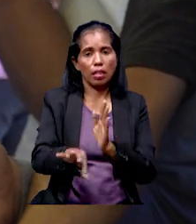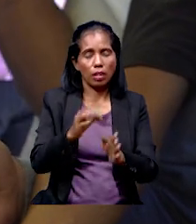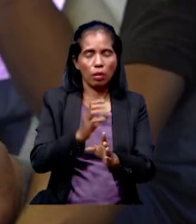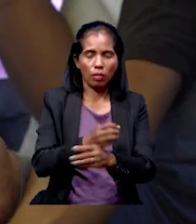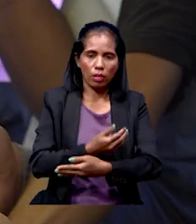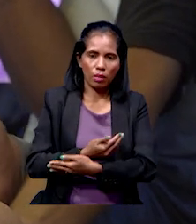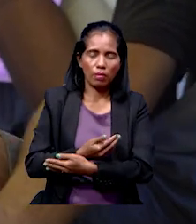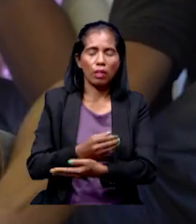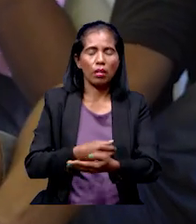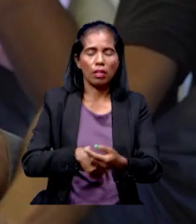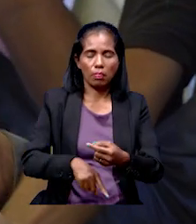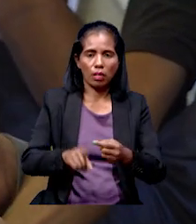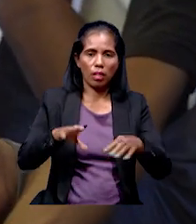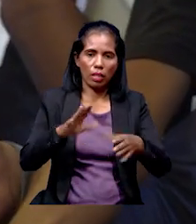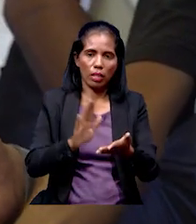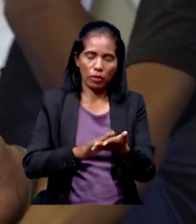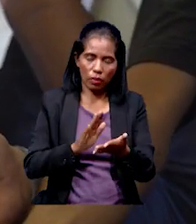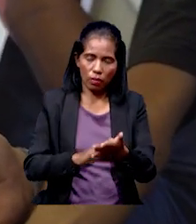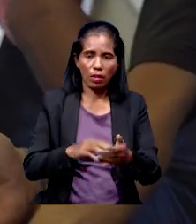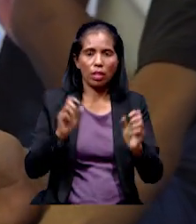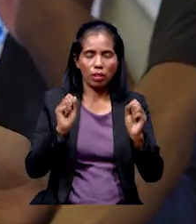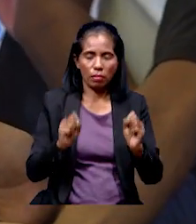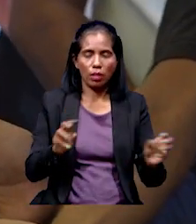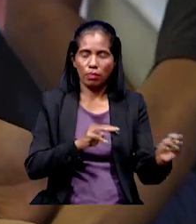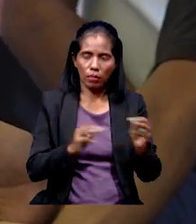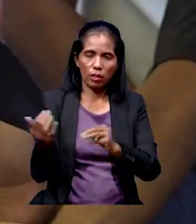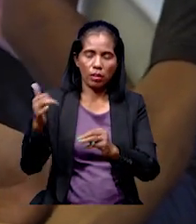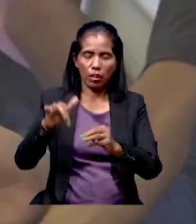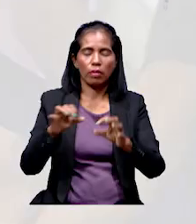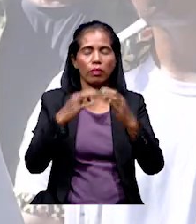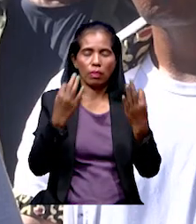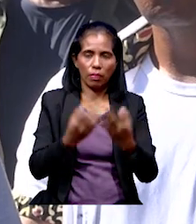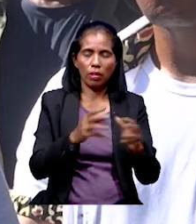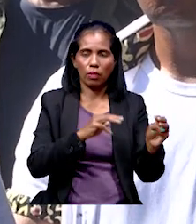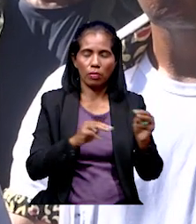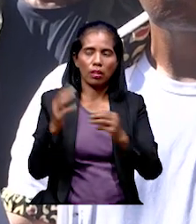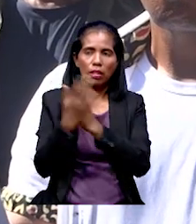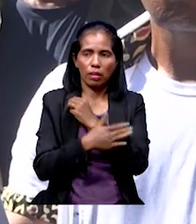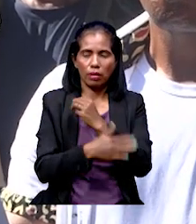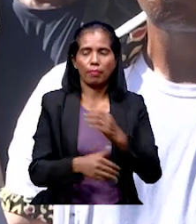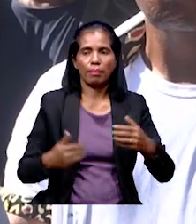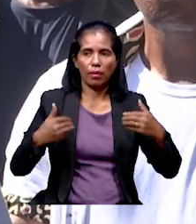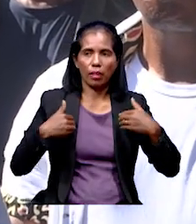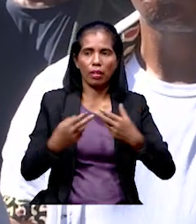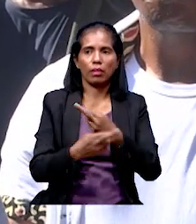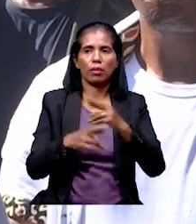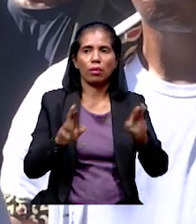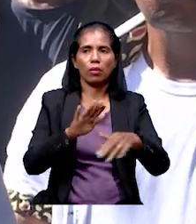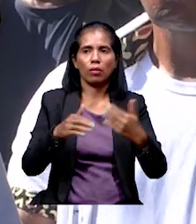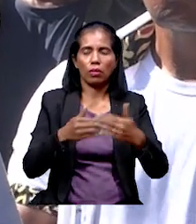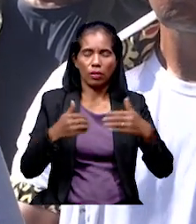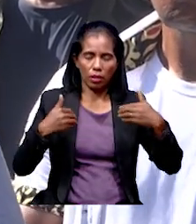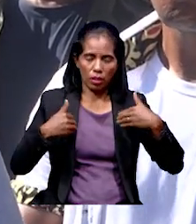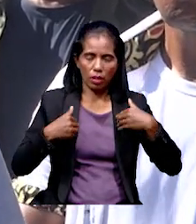emprego, também para a escola, não matem, bem, ele muda a ser na vida, muda a família e muda a nação. Quando é resultado, o tudo tem o fã bota de